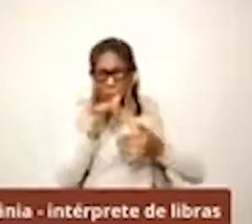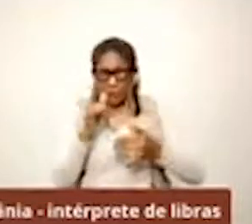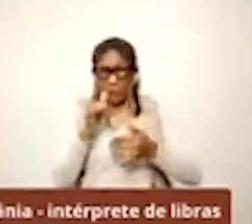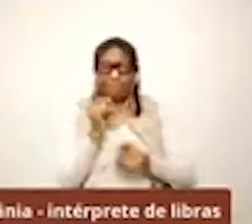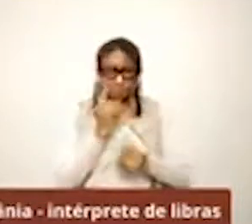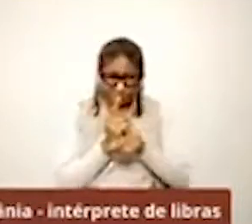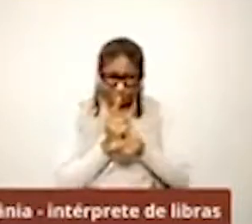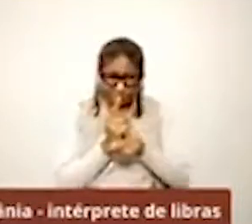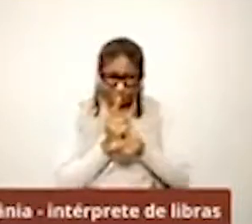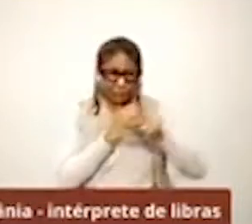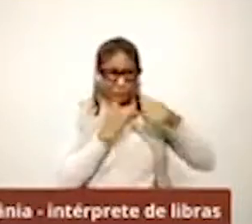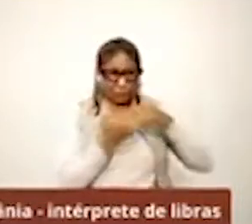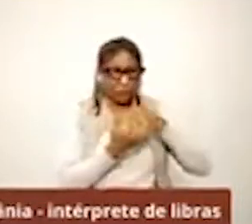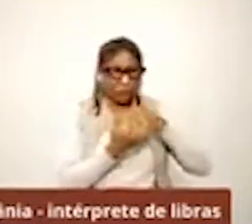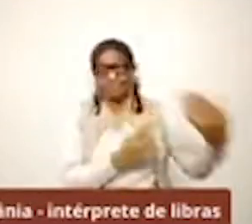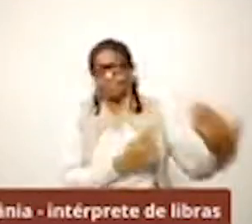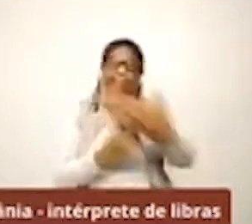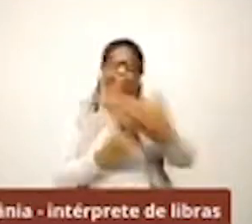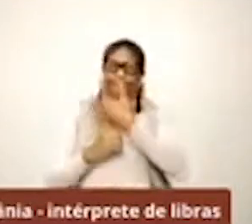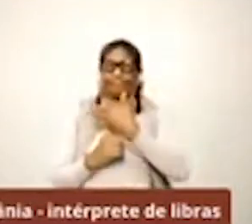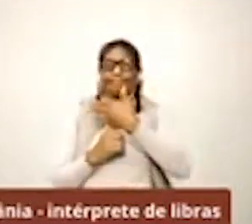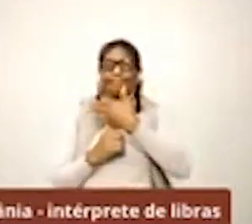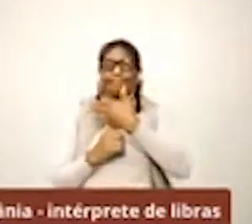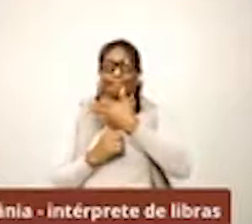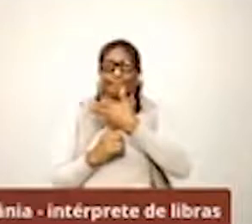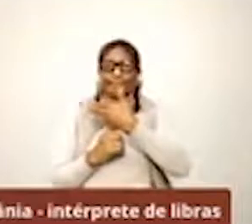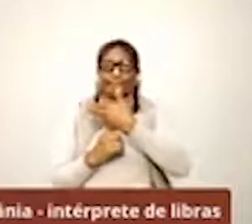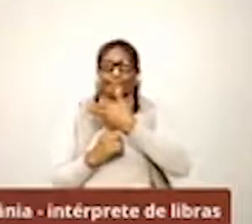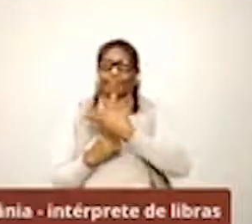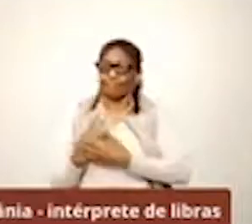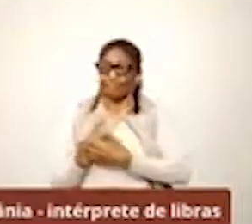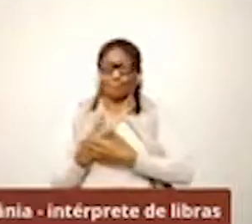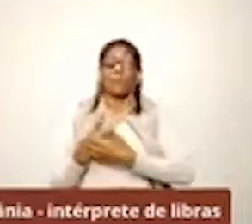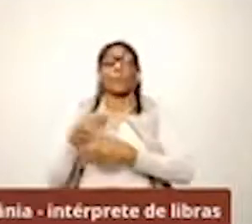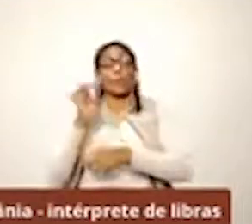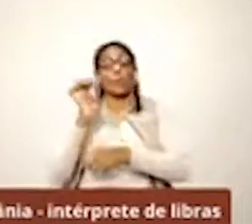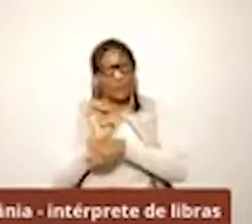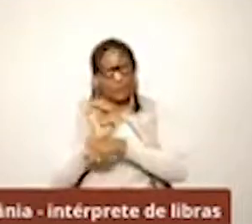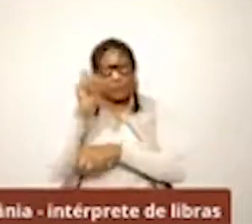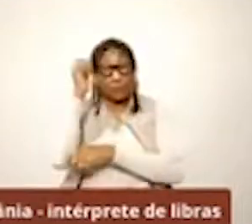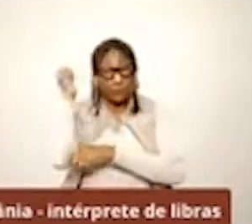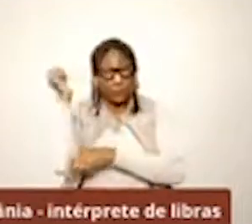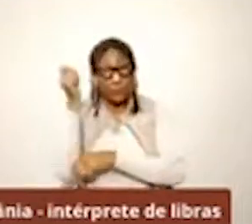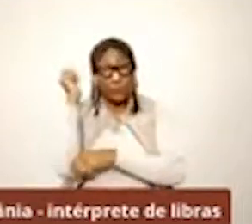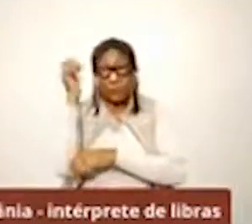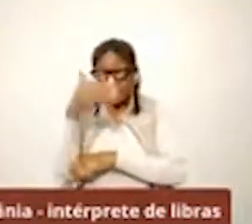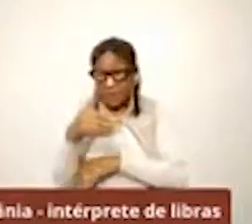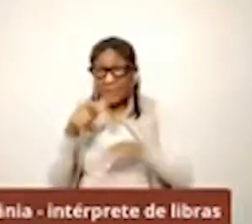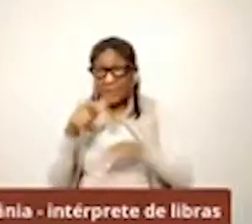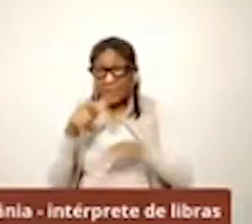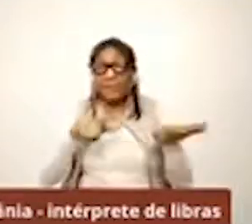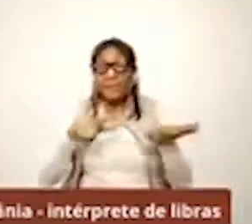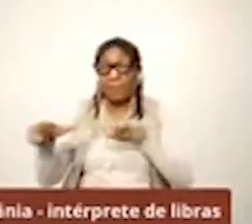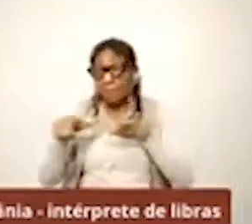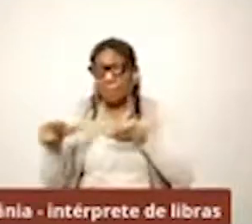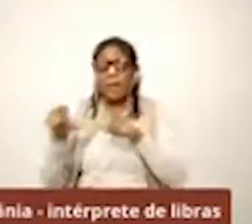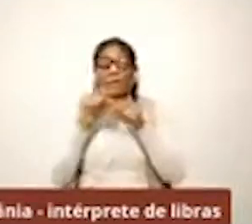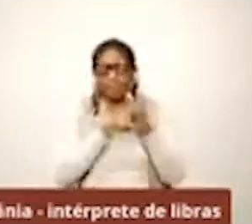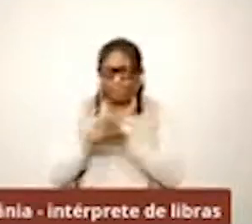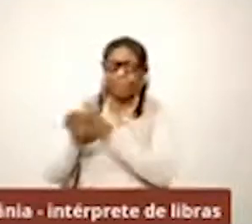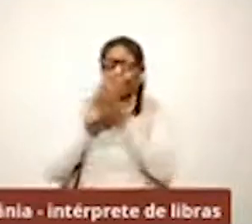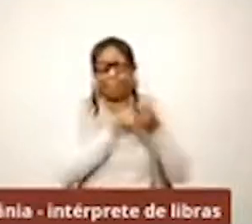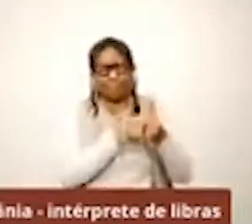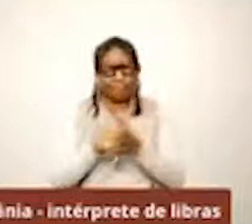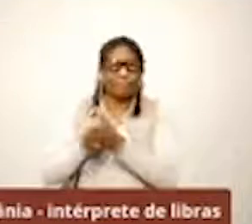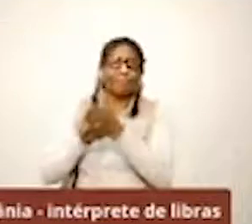Estado do Rio Grande do Sul estará fazendo aí nas próximas semanas e que será um case dentro do que se tem praticado no